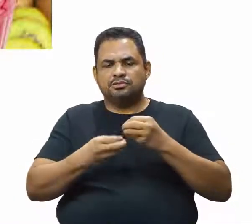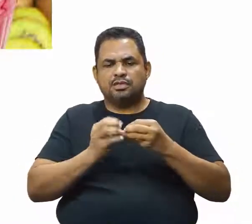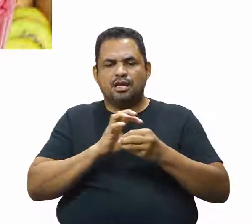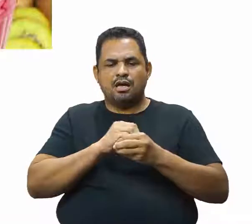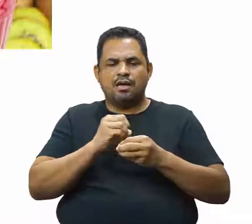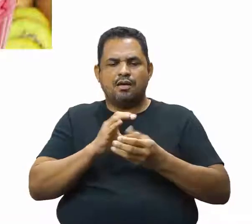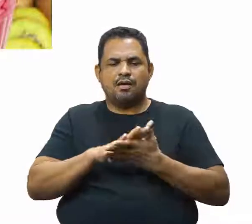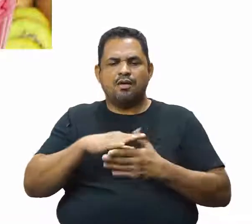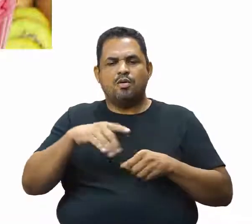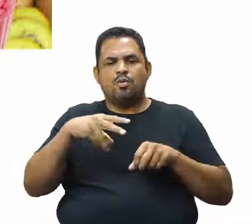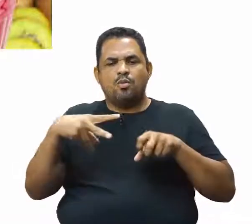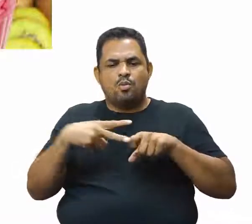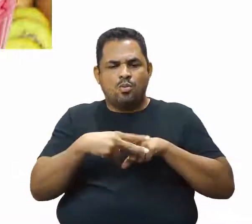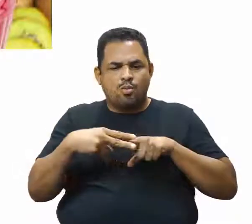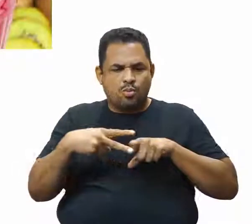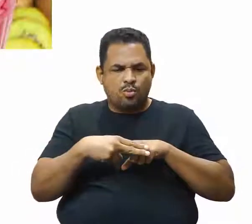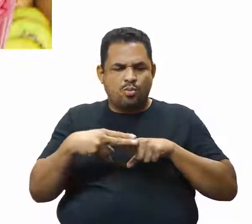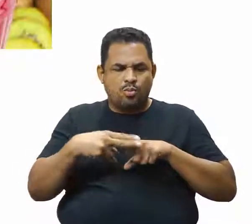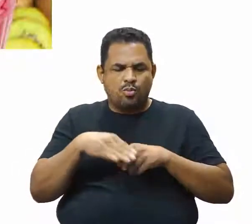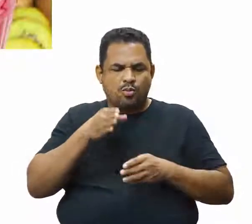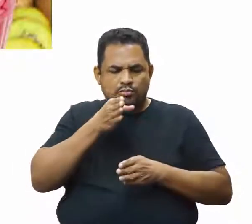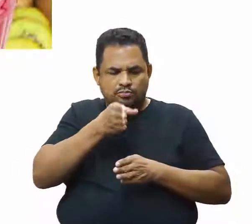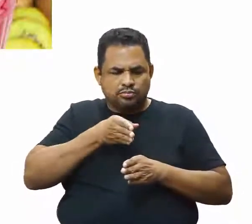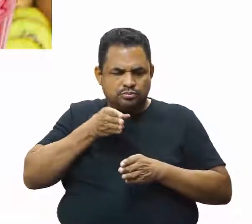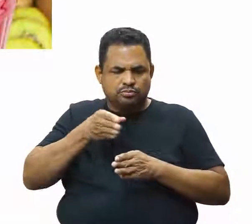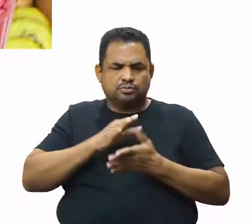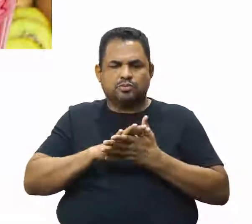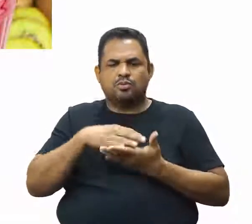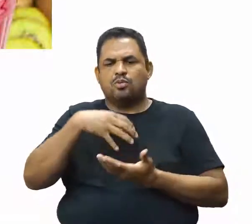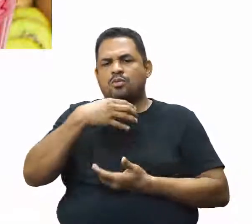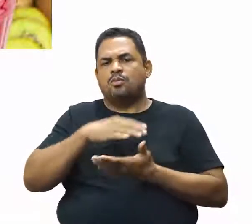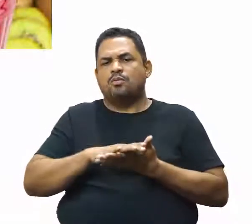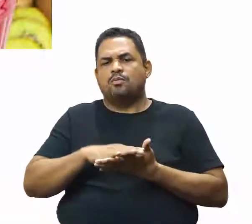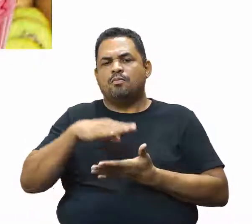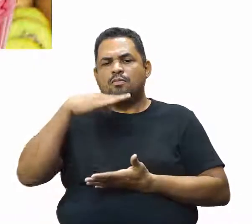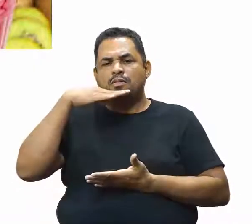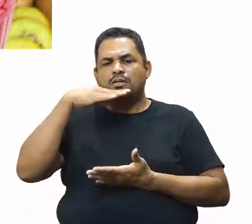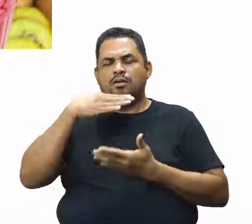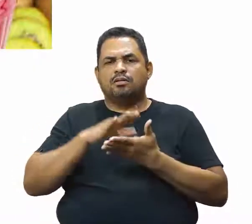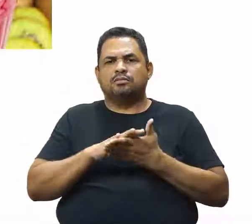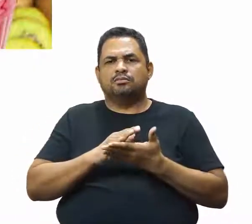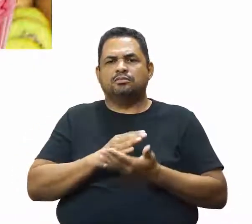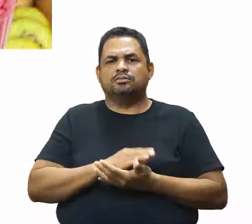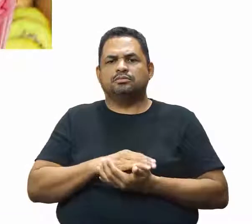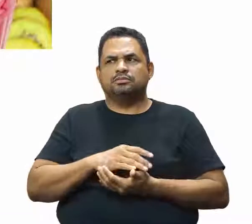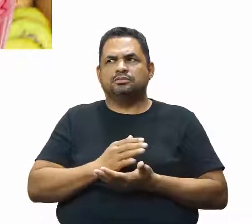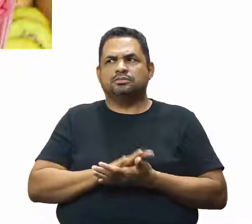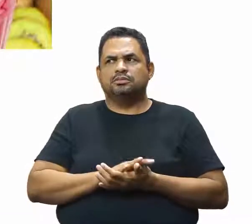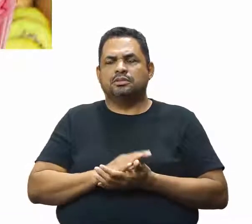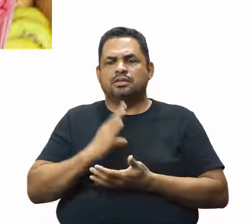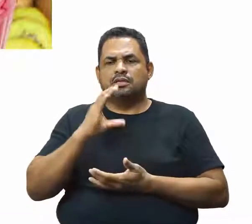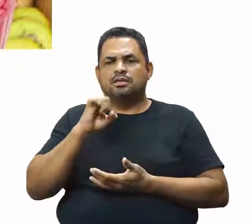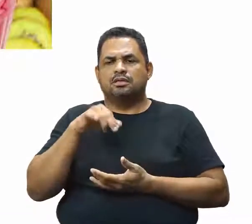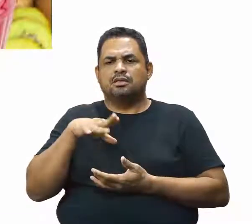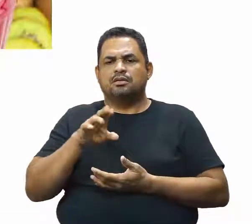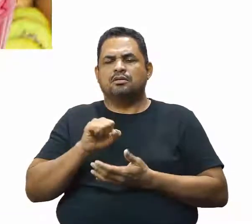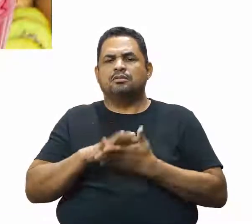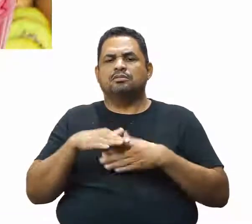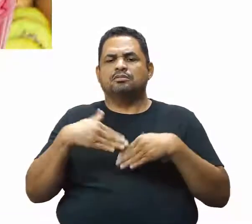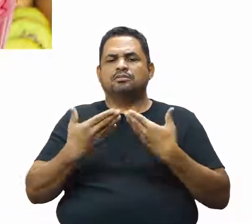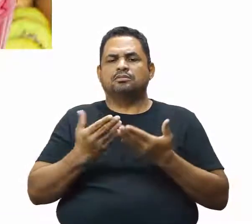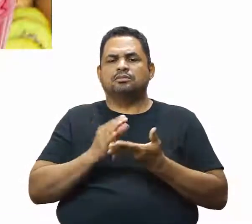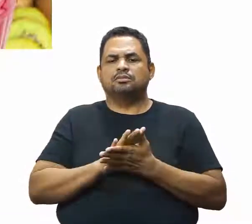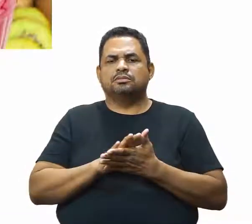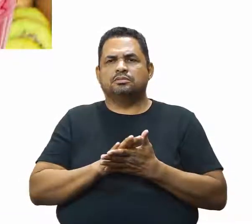do cupuaçu, fatias, e são congeladas. Isso é uma coisa. Creme é você fazer como está aí